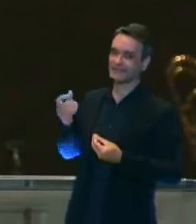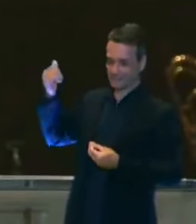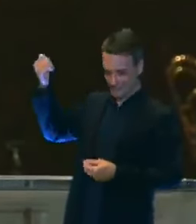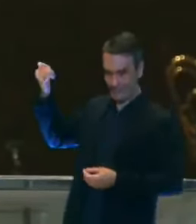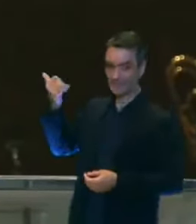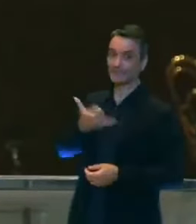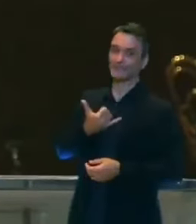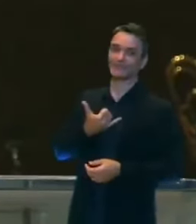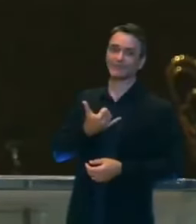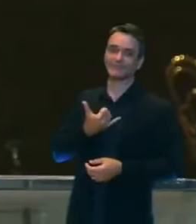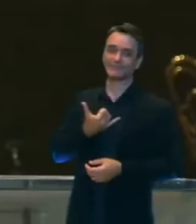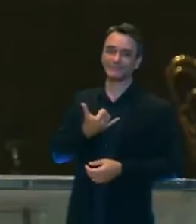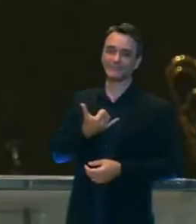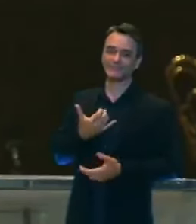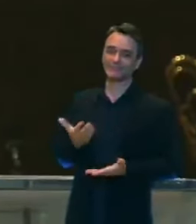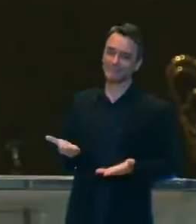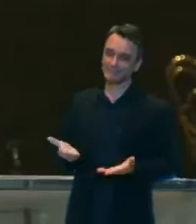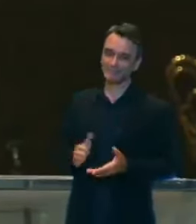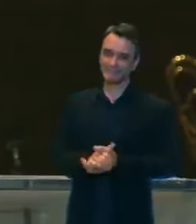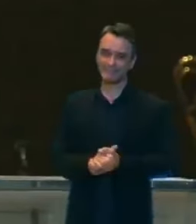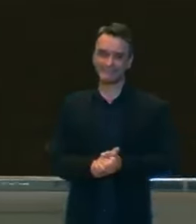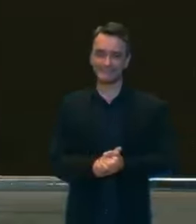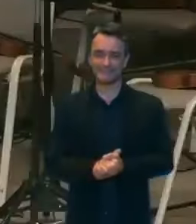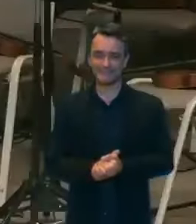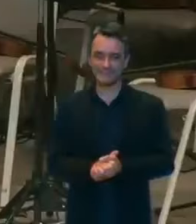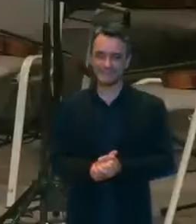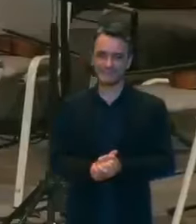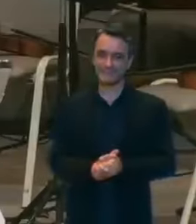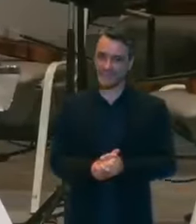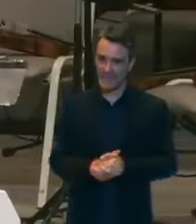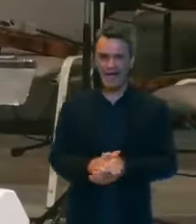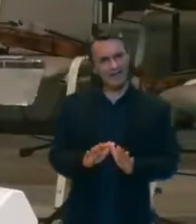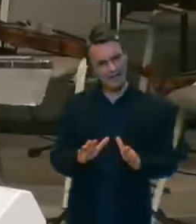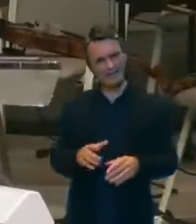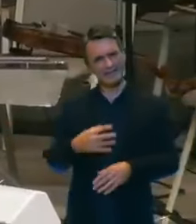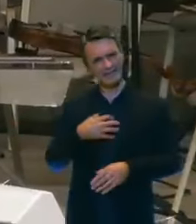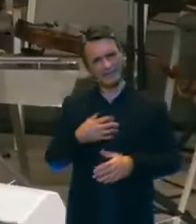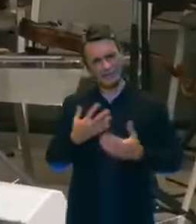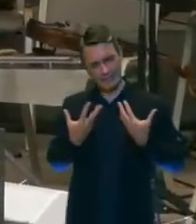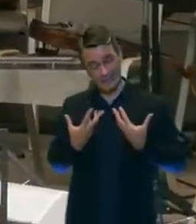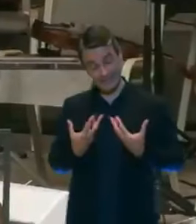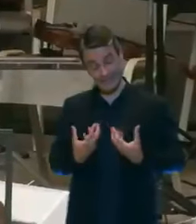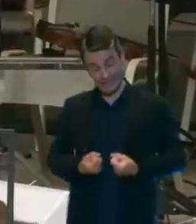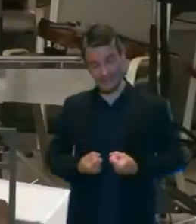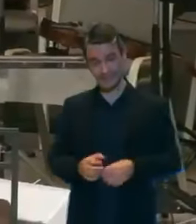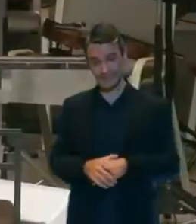palavra. Ah, você está cansado.